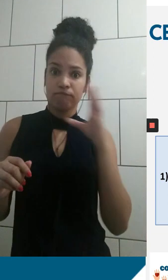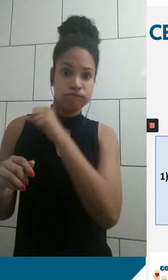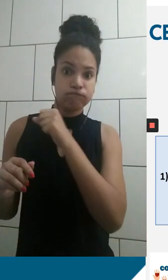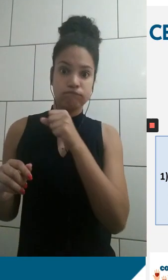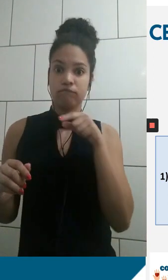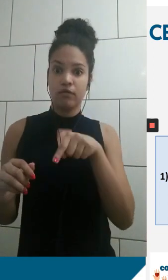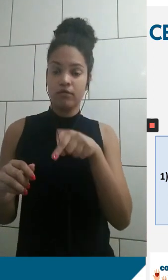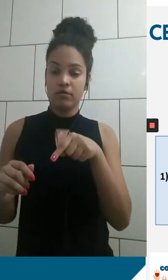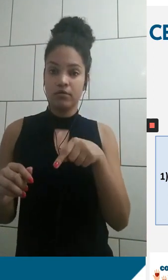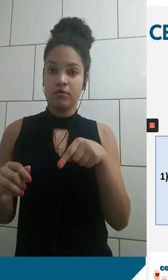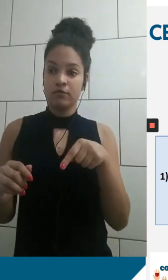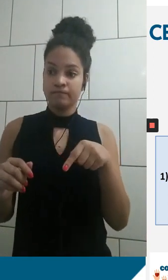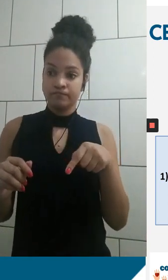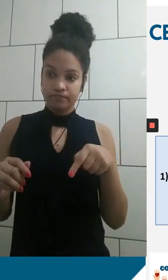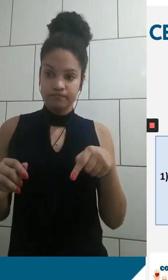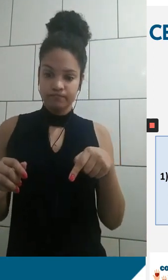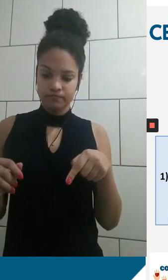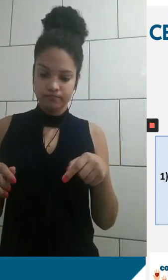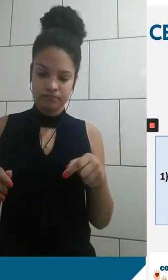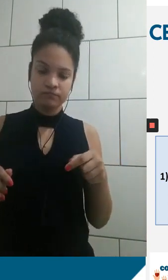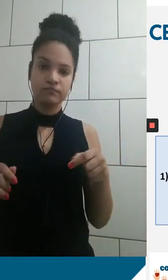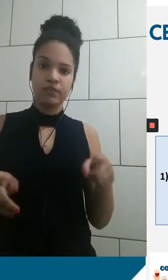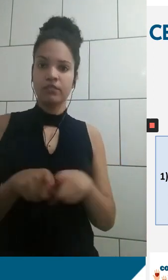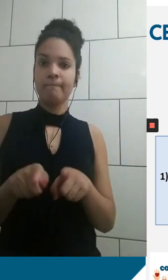vai acelerar. É evidente, se você aumentar muito